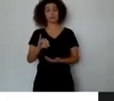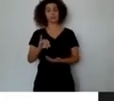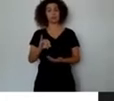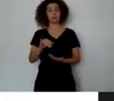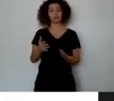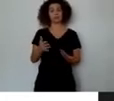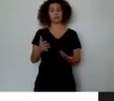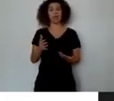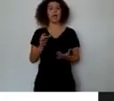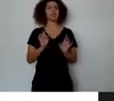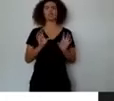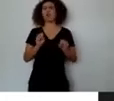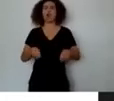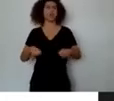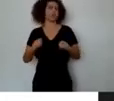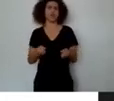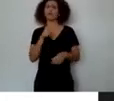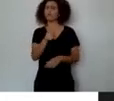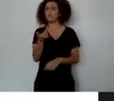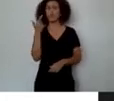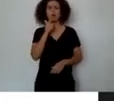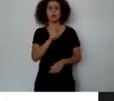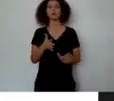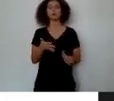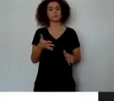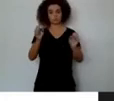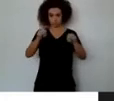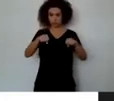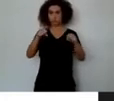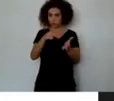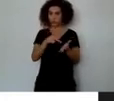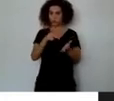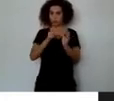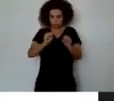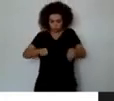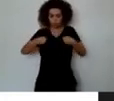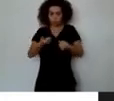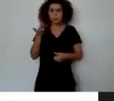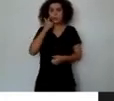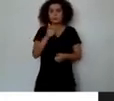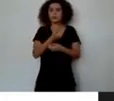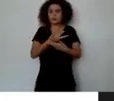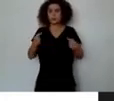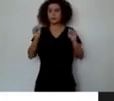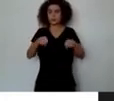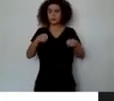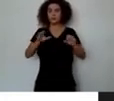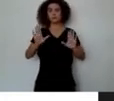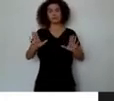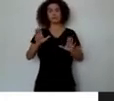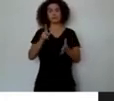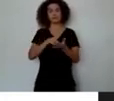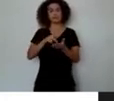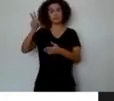Basta se esforçar. Realmente, a gente sabe que com esforço a gente consegue muita coisa. Mas houve aí um histórico e a